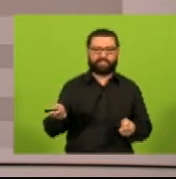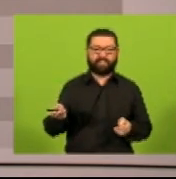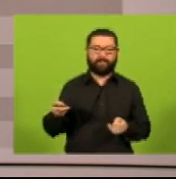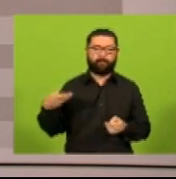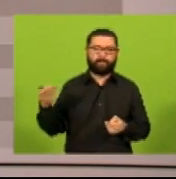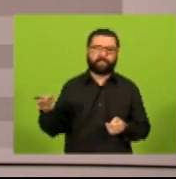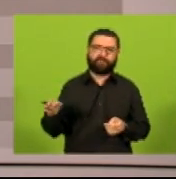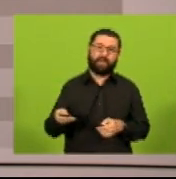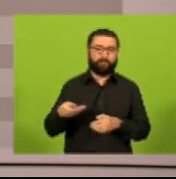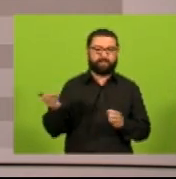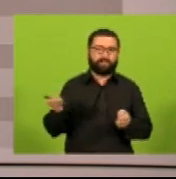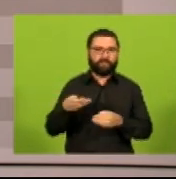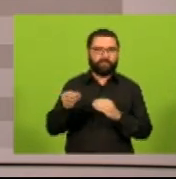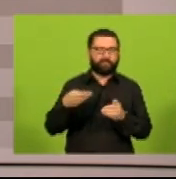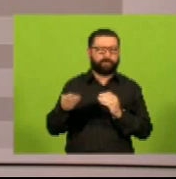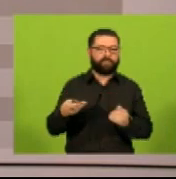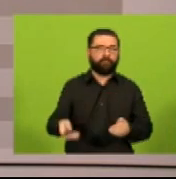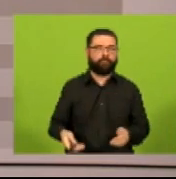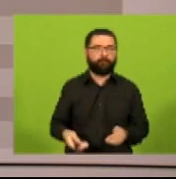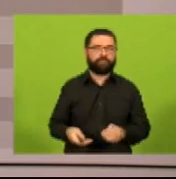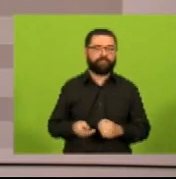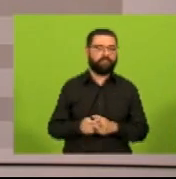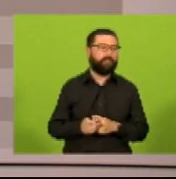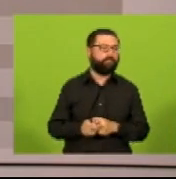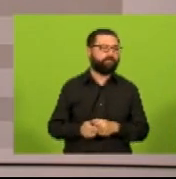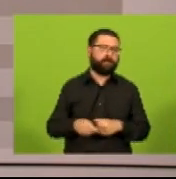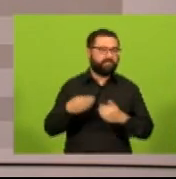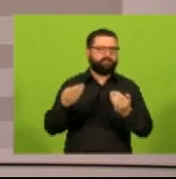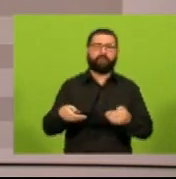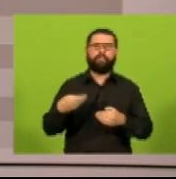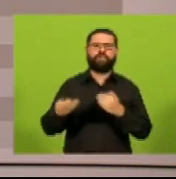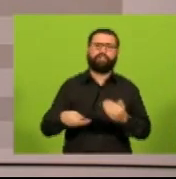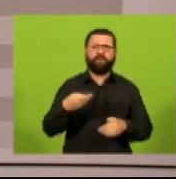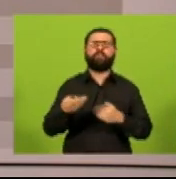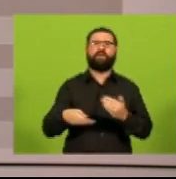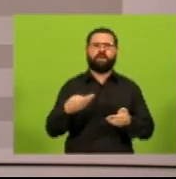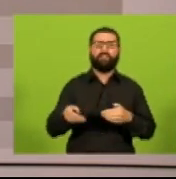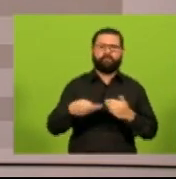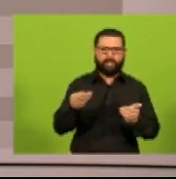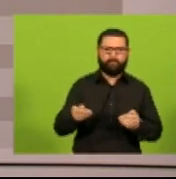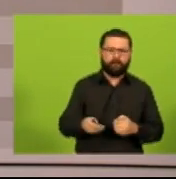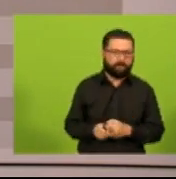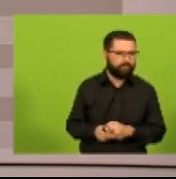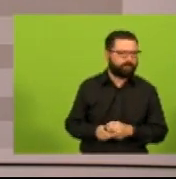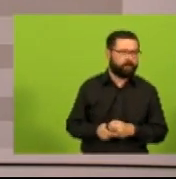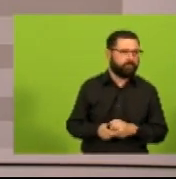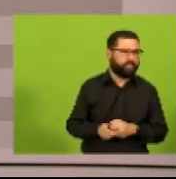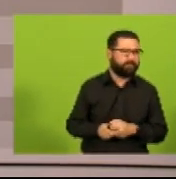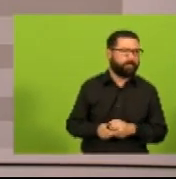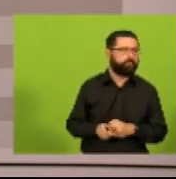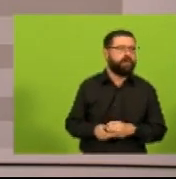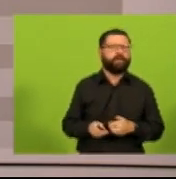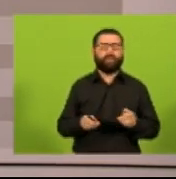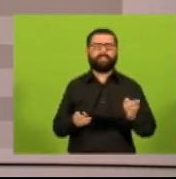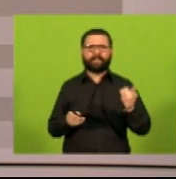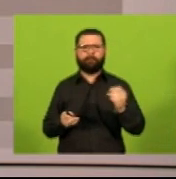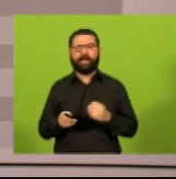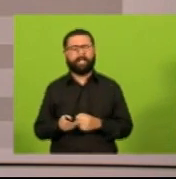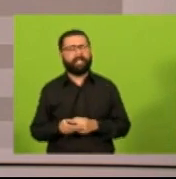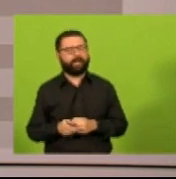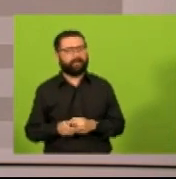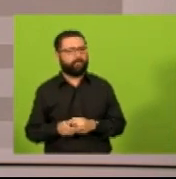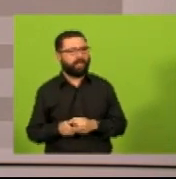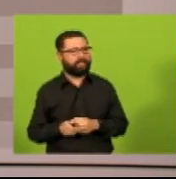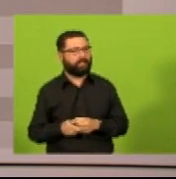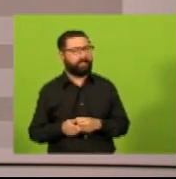peço para vocês sempre pesquisarem, mas também tem umas coisas que tem bastante erros, né? Mas a gente vai corrigindo e vai melhorando isso aí também, tá? Então essa